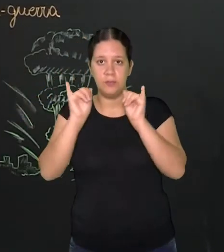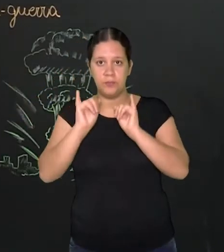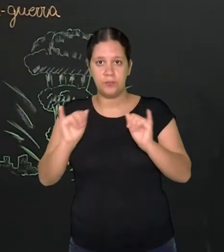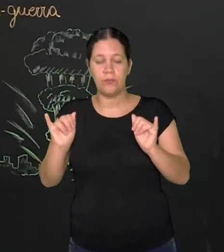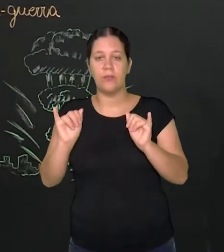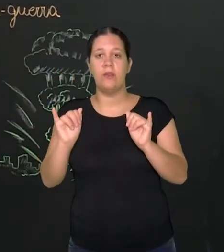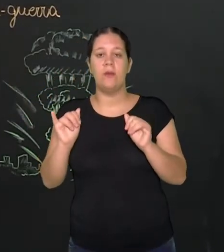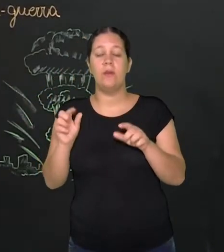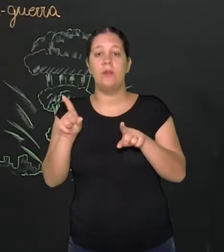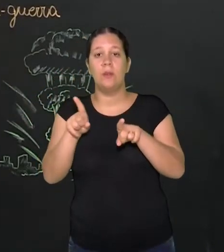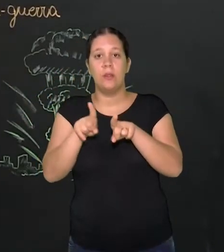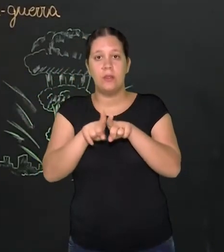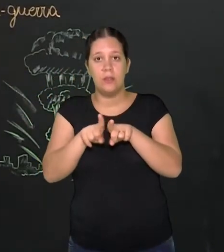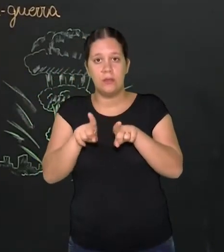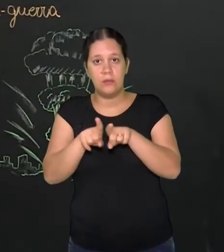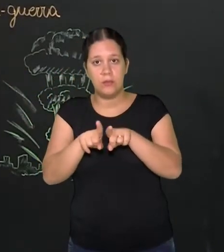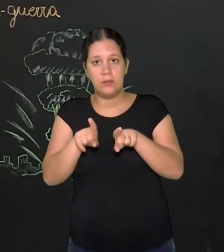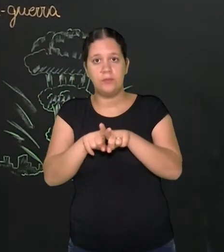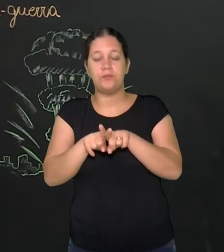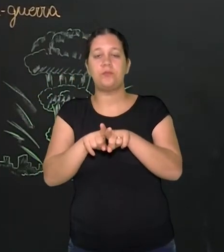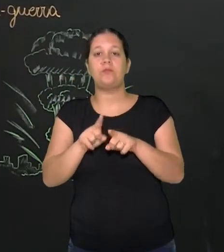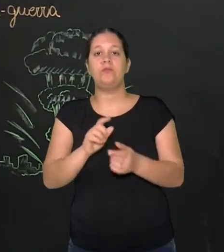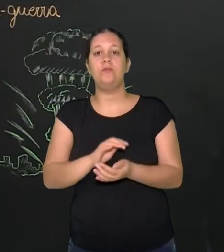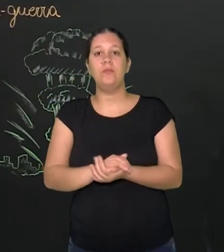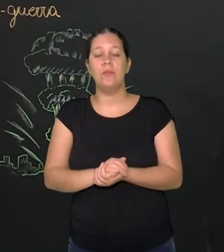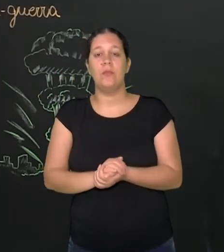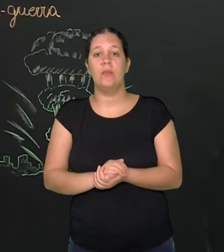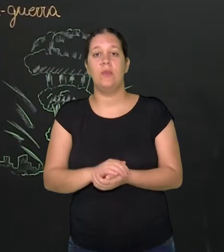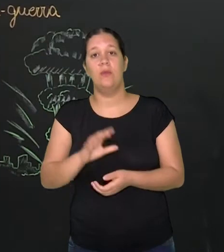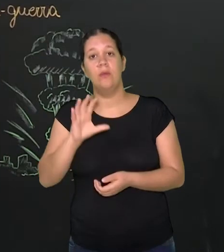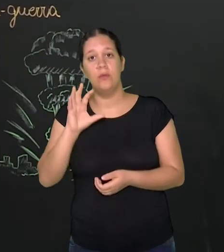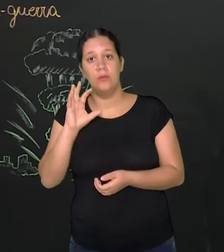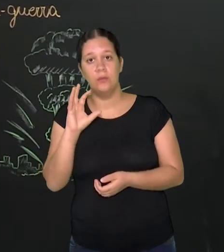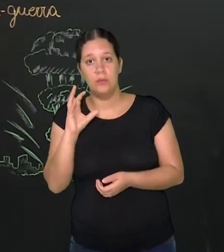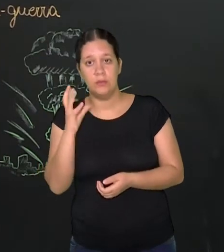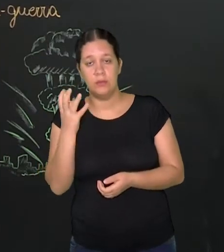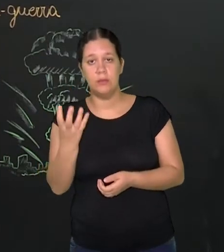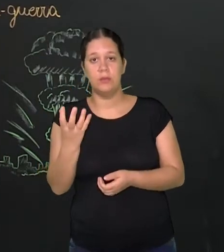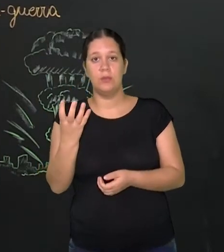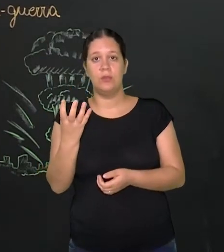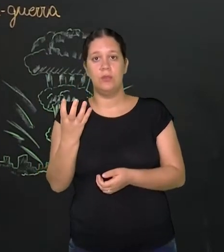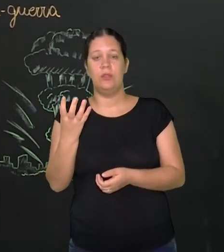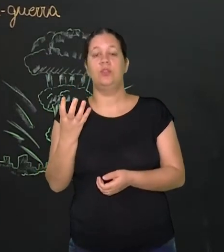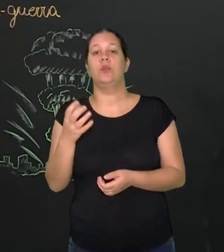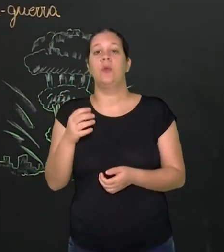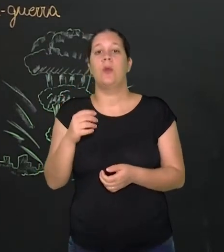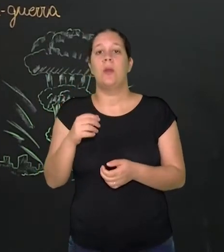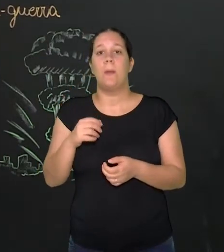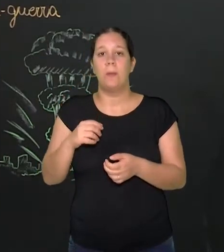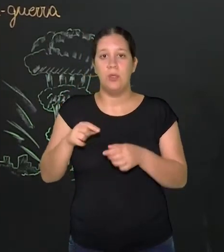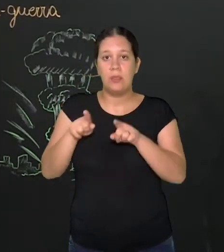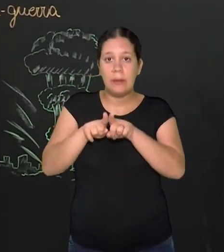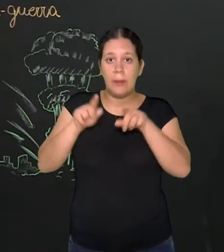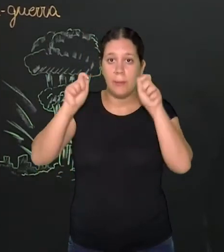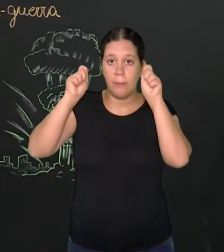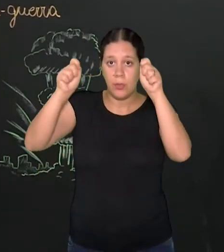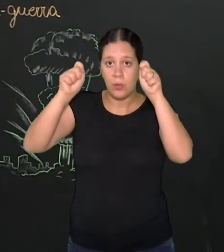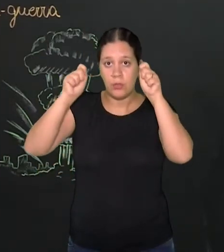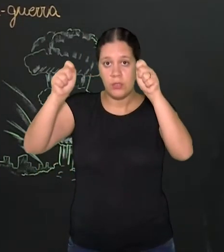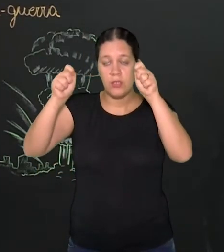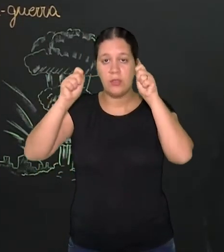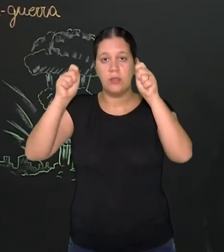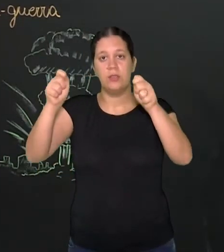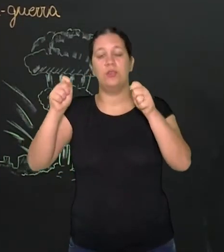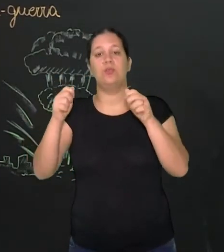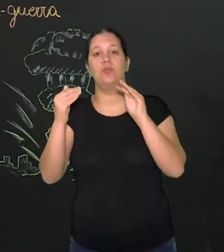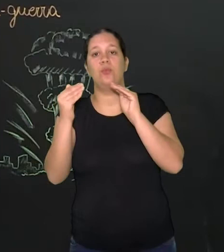dizia, e ocupou a Tchecoslováquia. Houve algum protesto por parte da